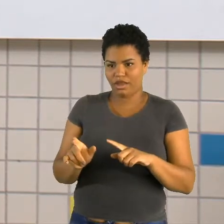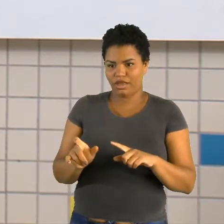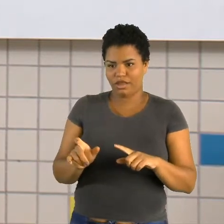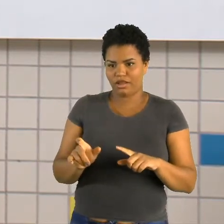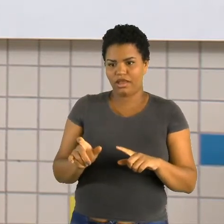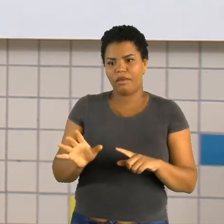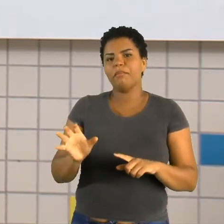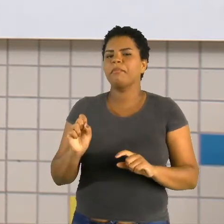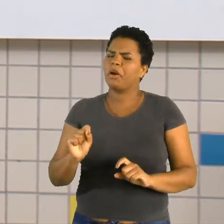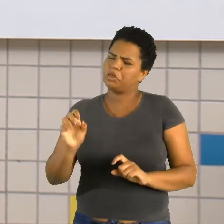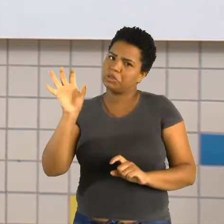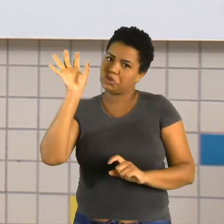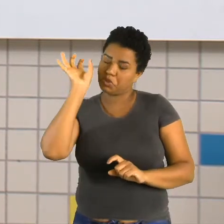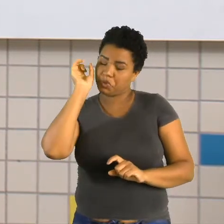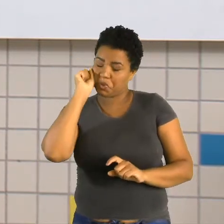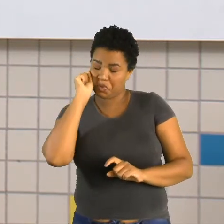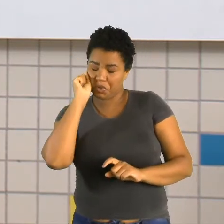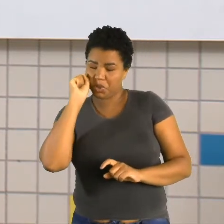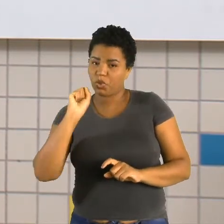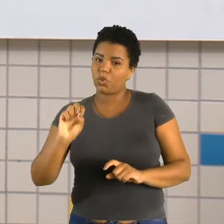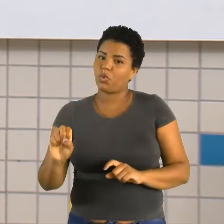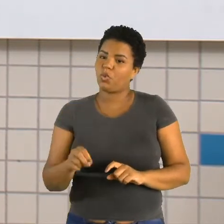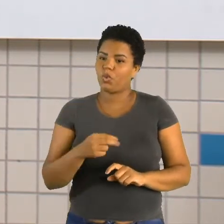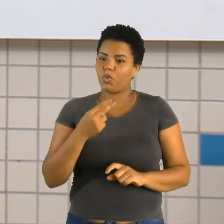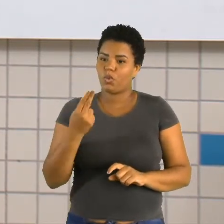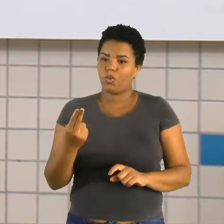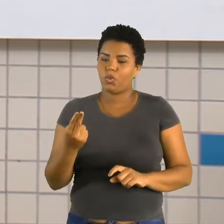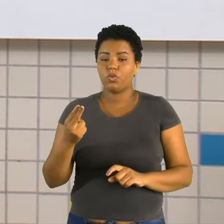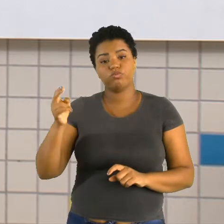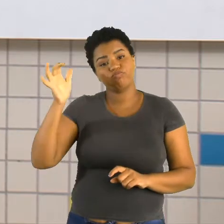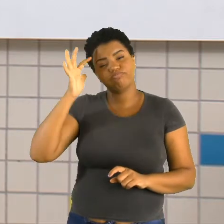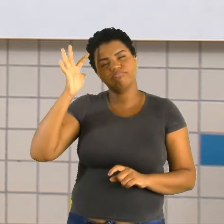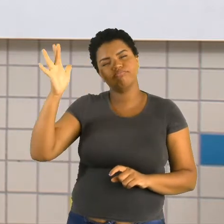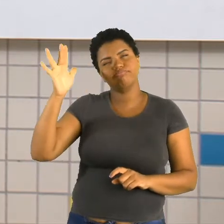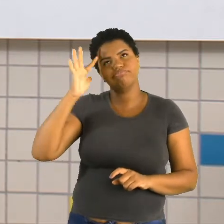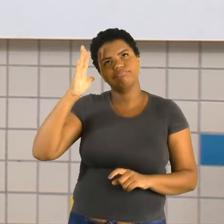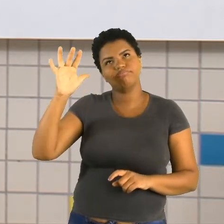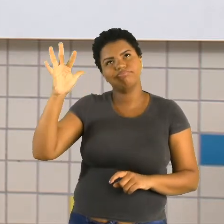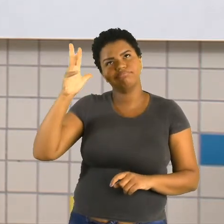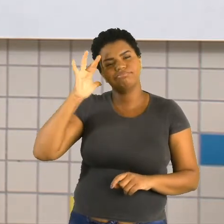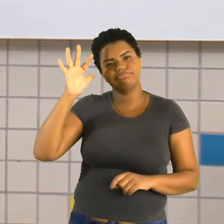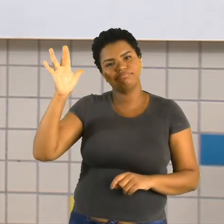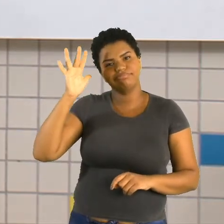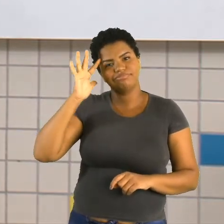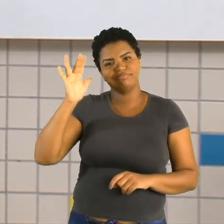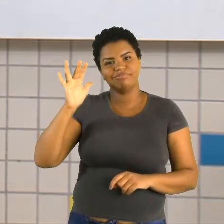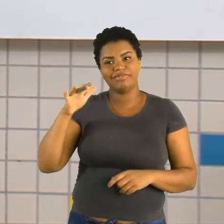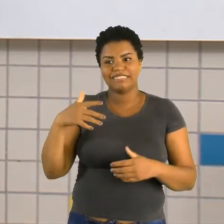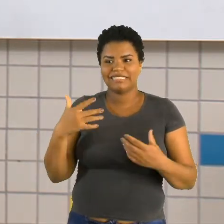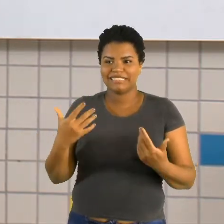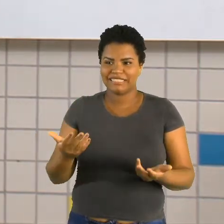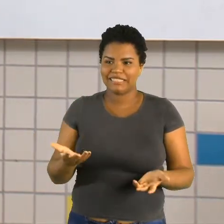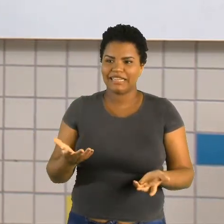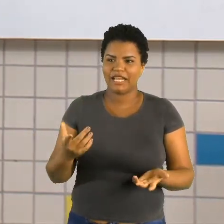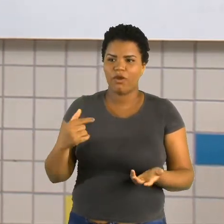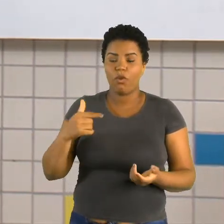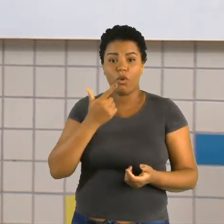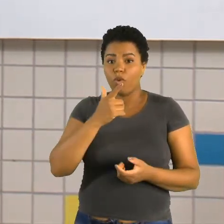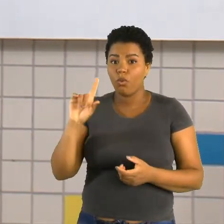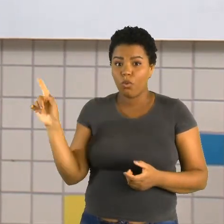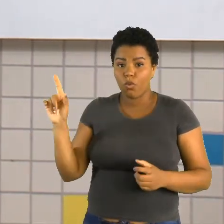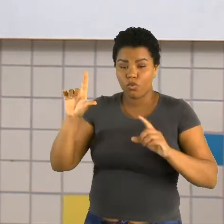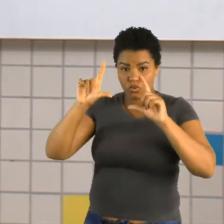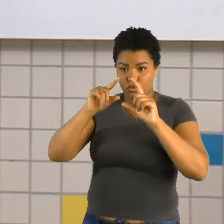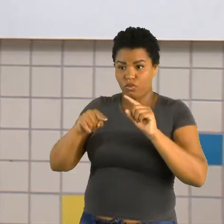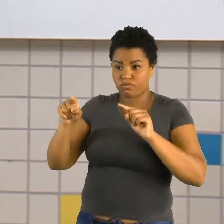ela pode estar dormindo ou ela somente está pensando. E olha esse balão.